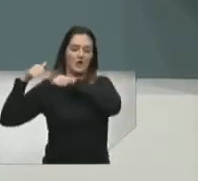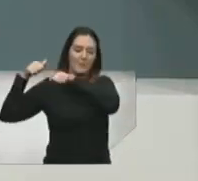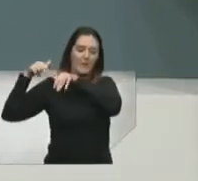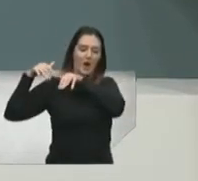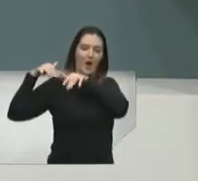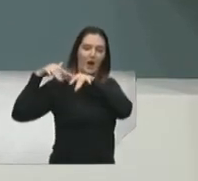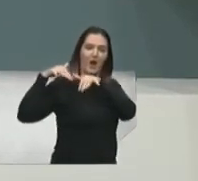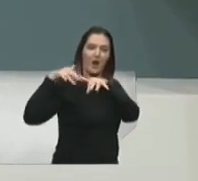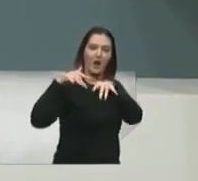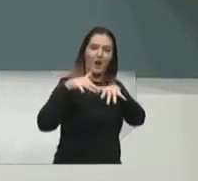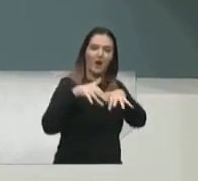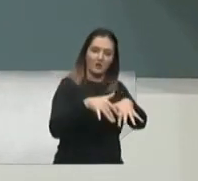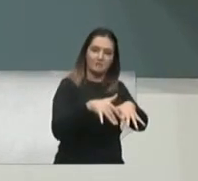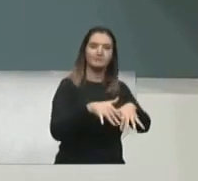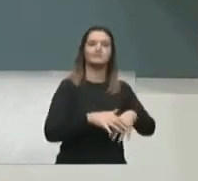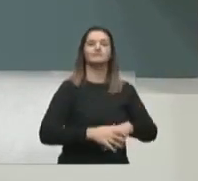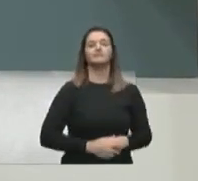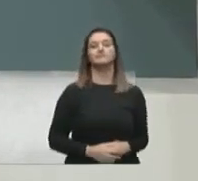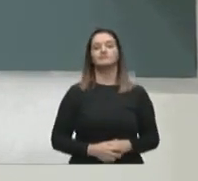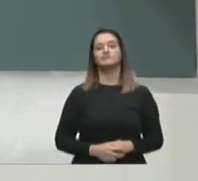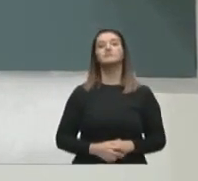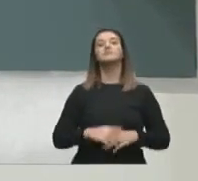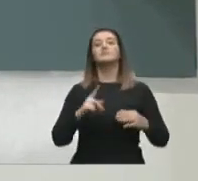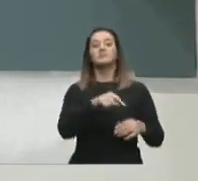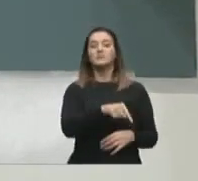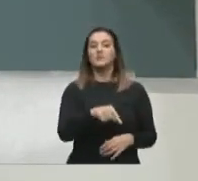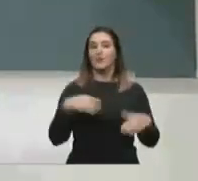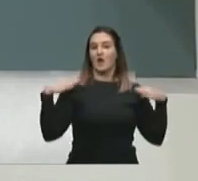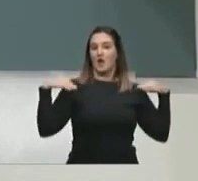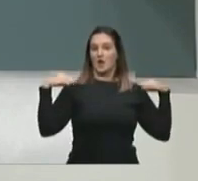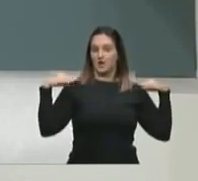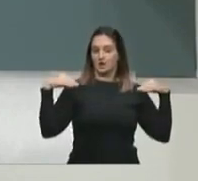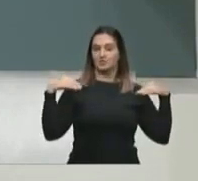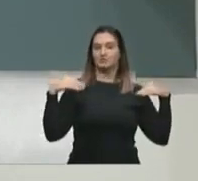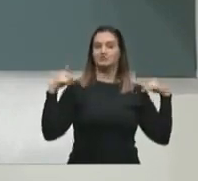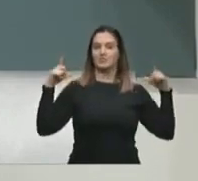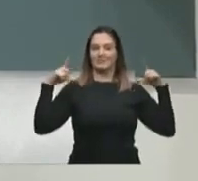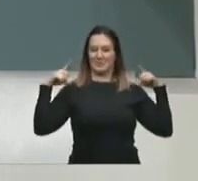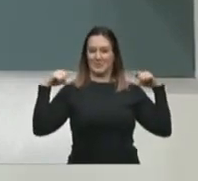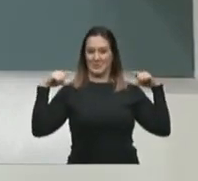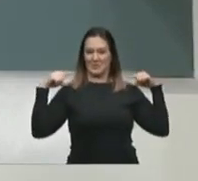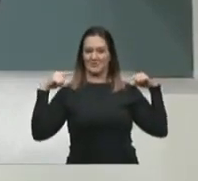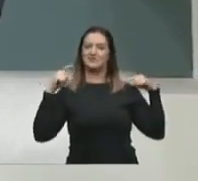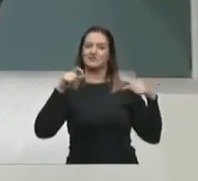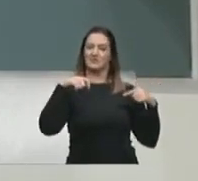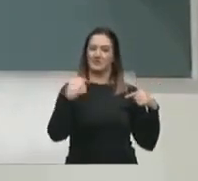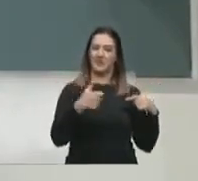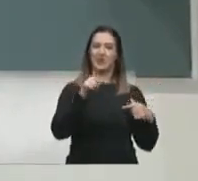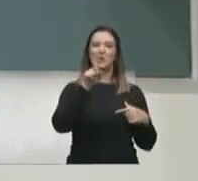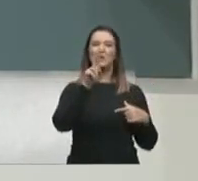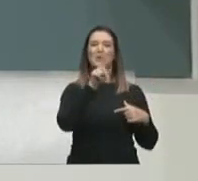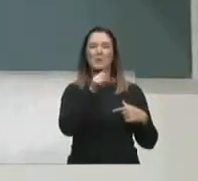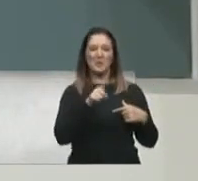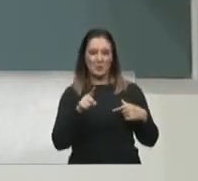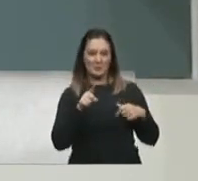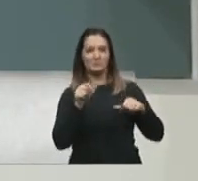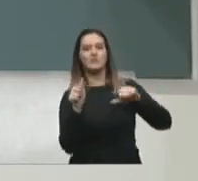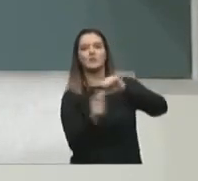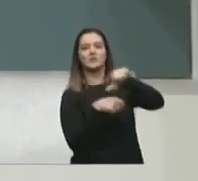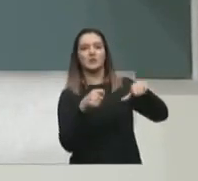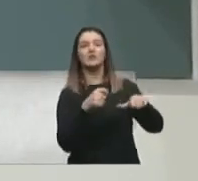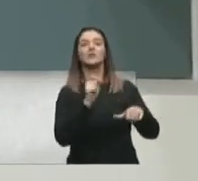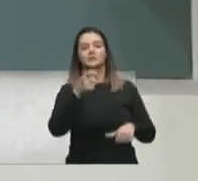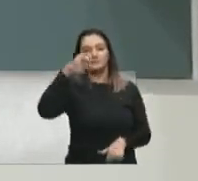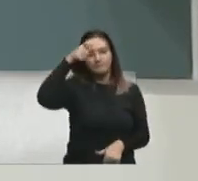anjos criados por Deus. E aí esse anjo que chamava Lúcifer, que significava anjo de luz, simplesmente passou a ser chamado